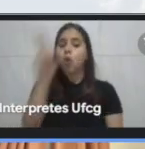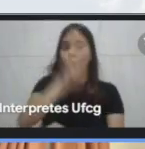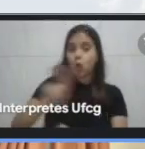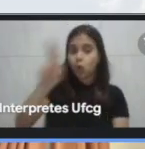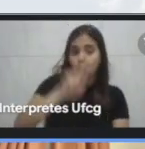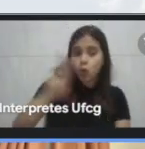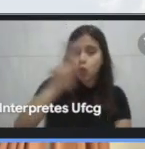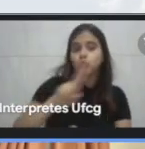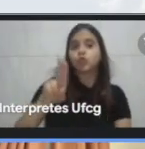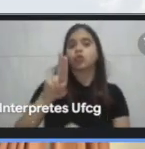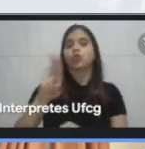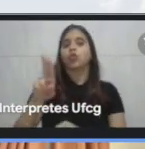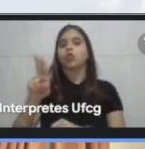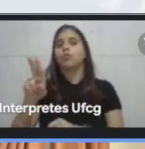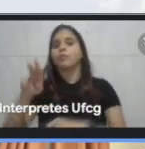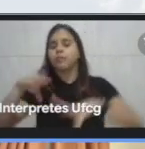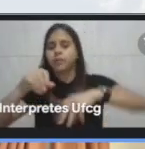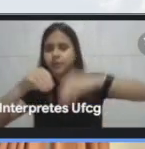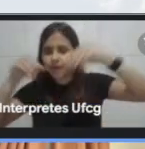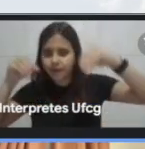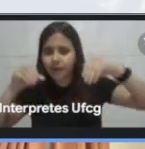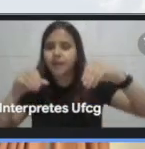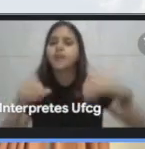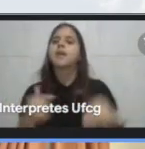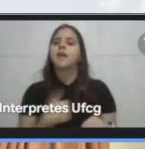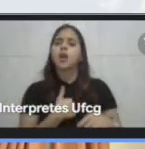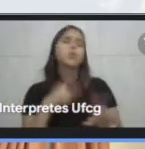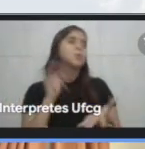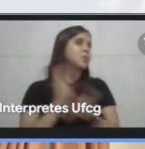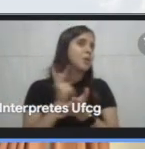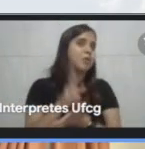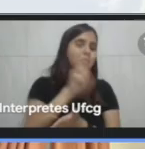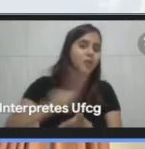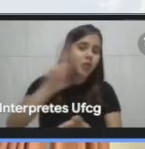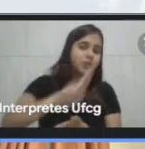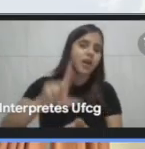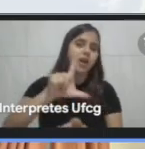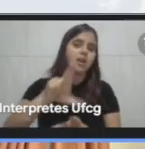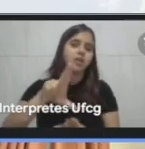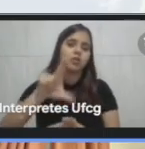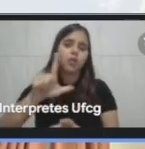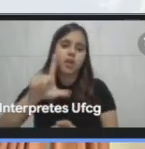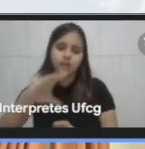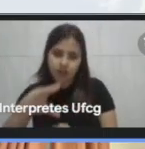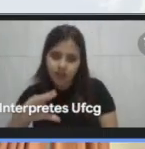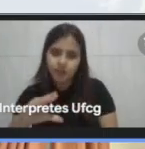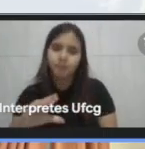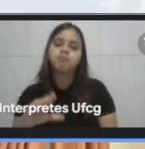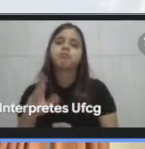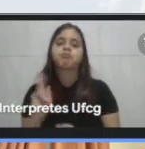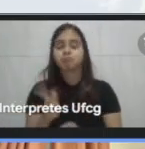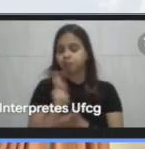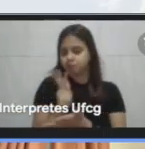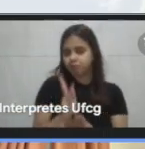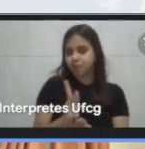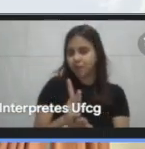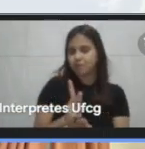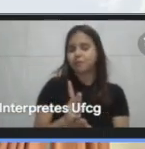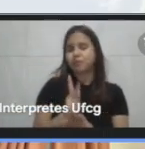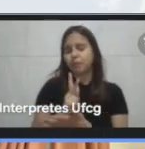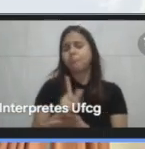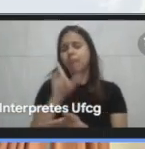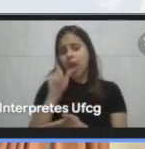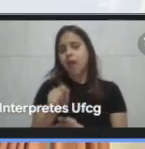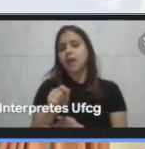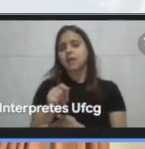terra. Então, eu vou acabar tocando muito nesse termo ao longo dessa apresentação, eu acho. Então, não estranhe. É